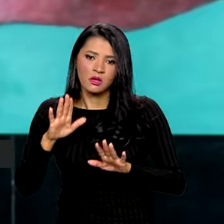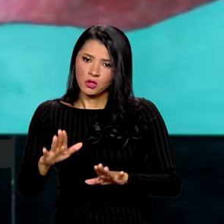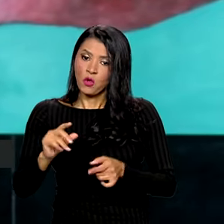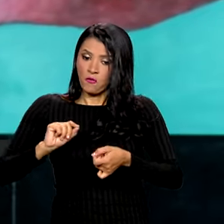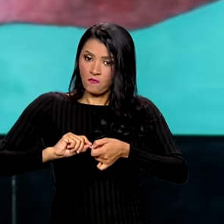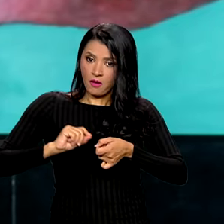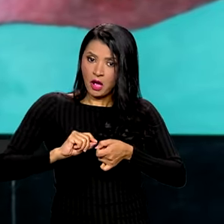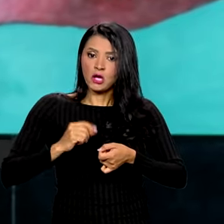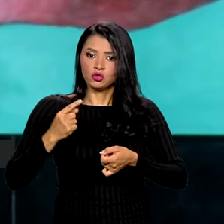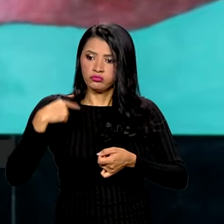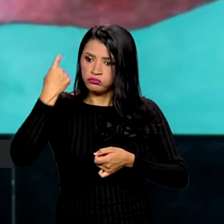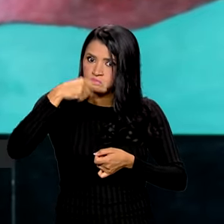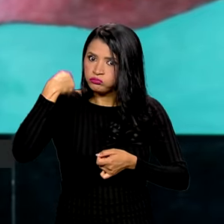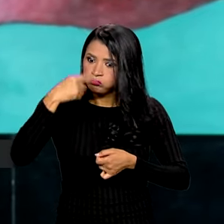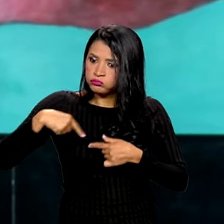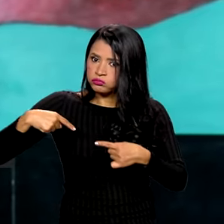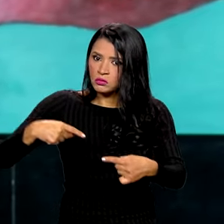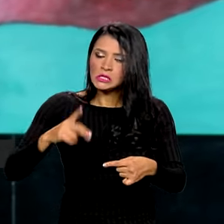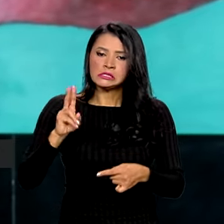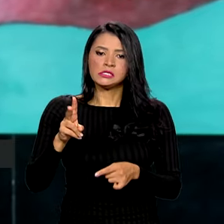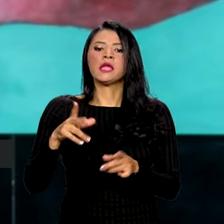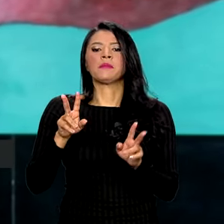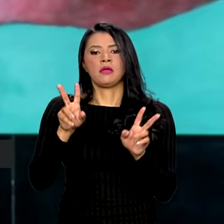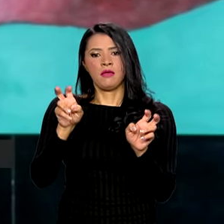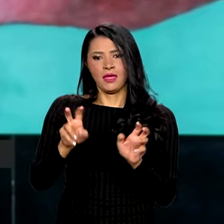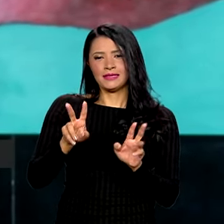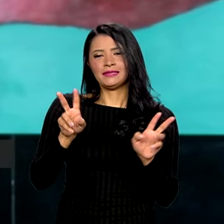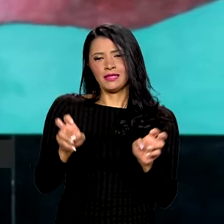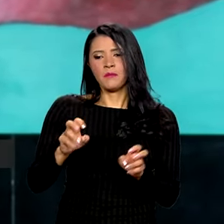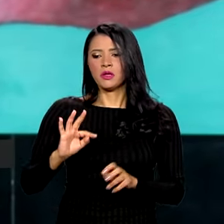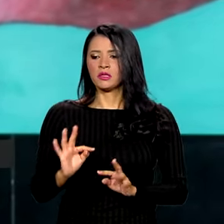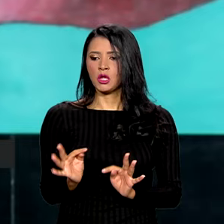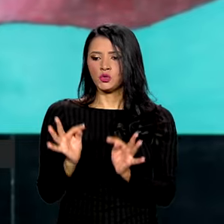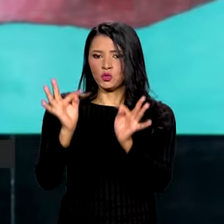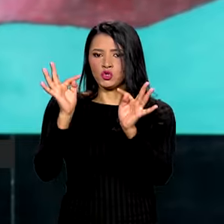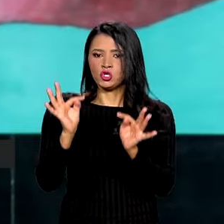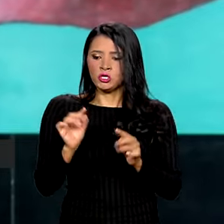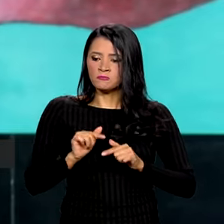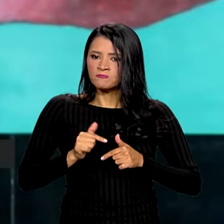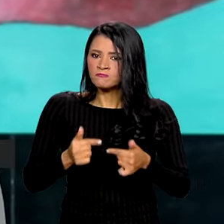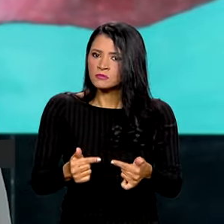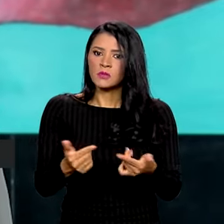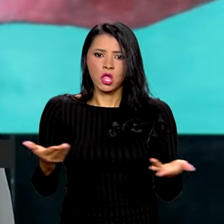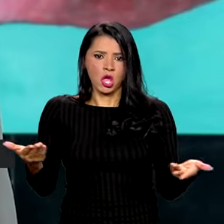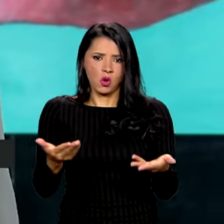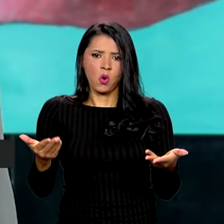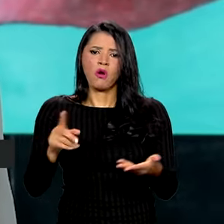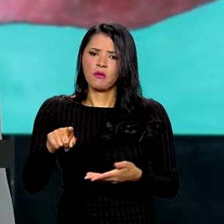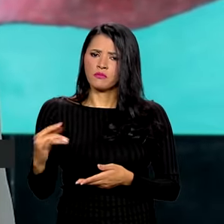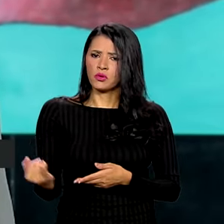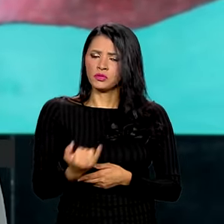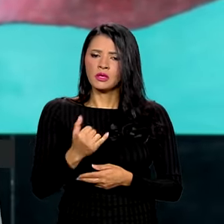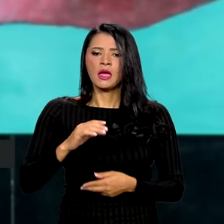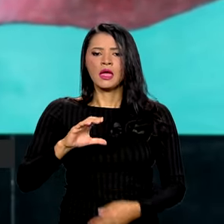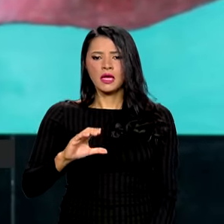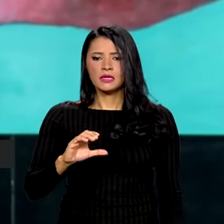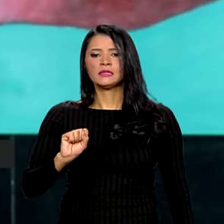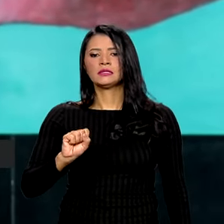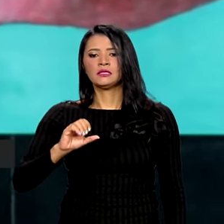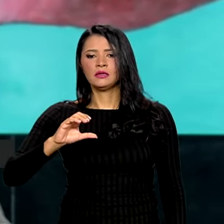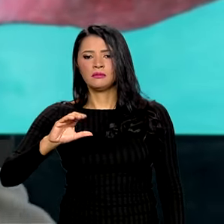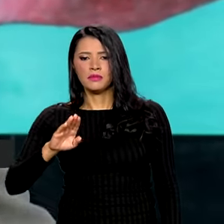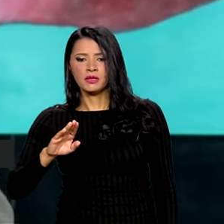colocar para tocar a agenda da ciência e tecnologia, que está bastante pujante, né? A SBPC foi